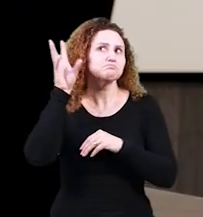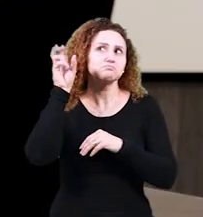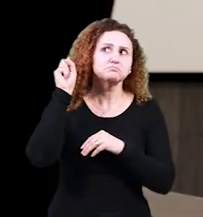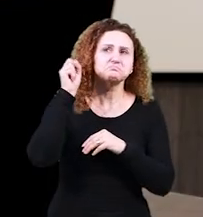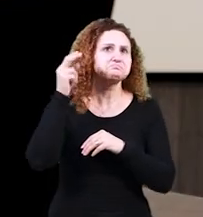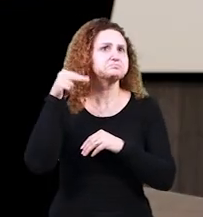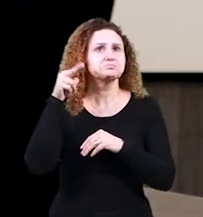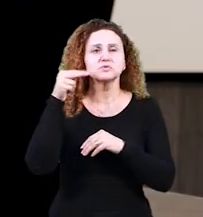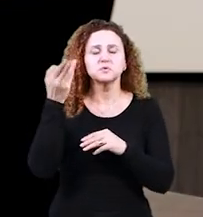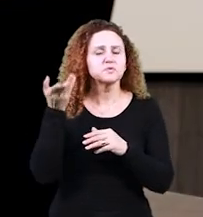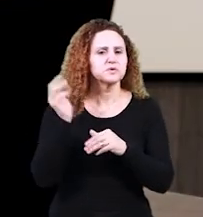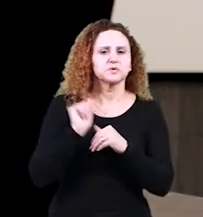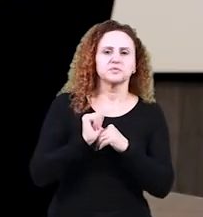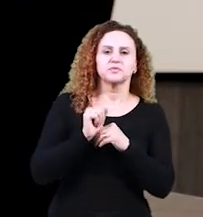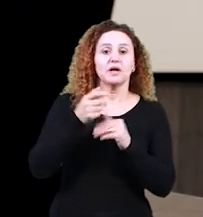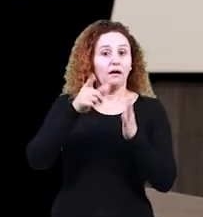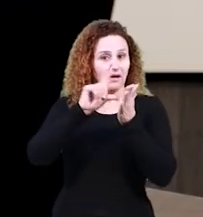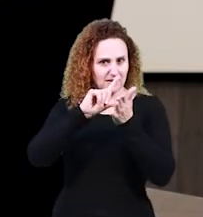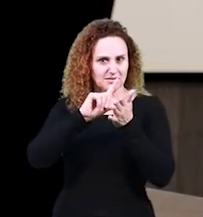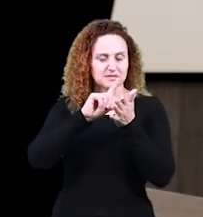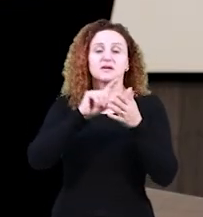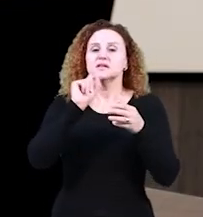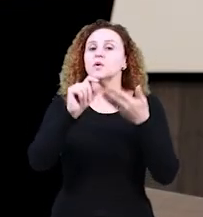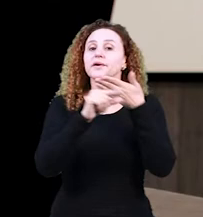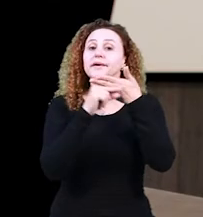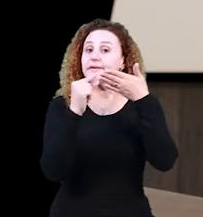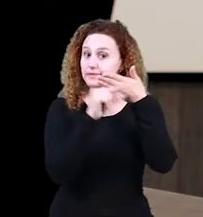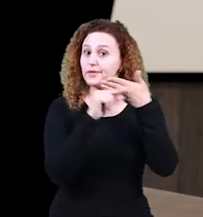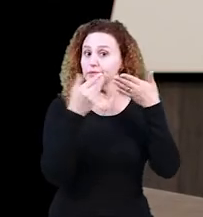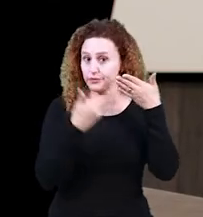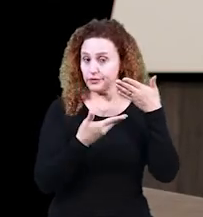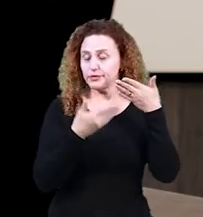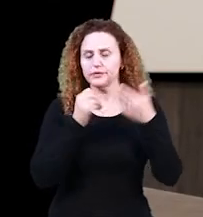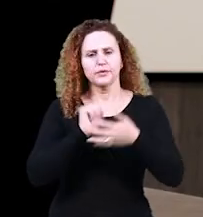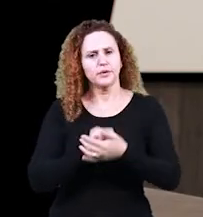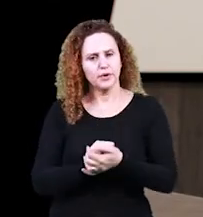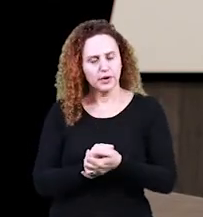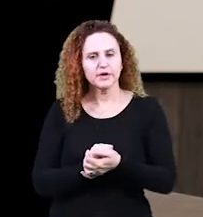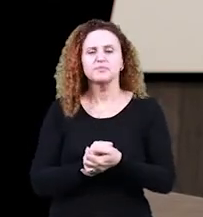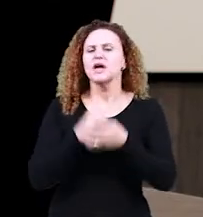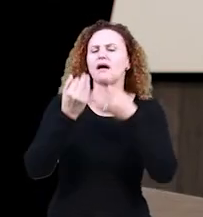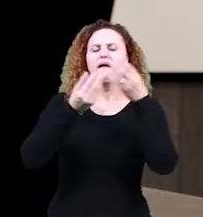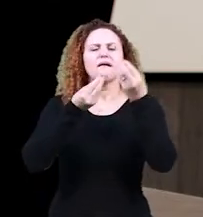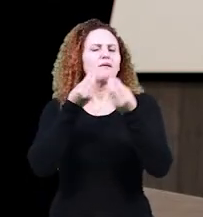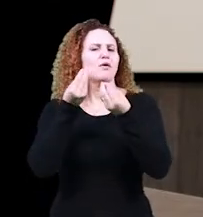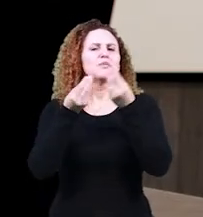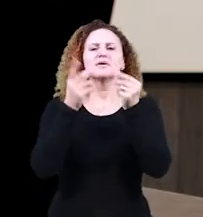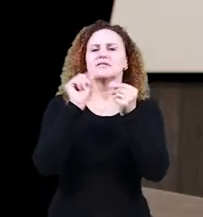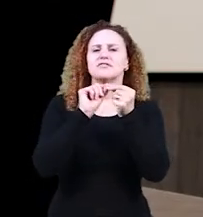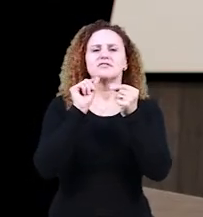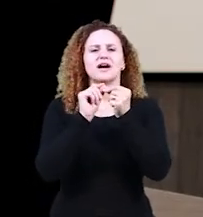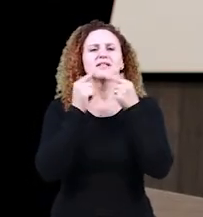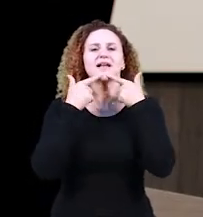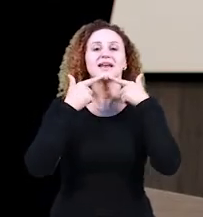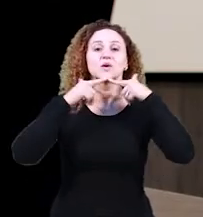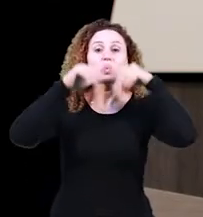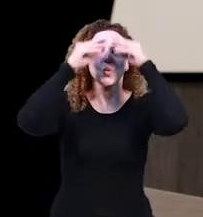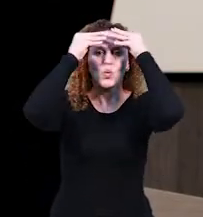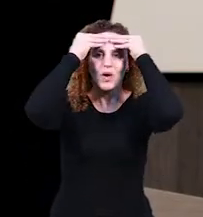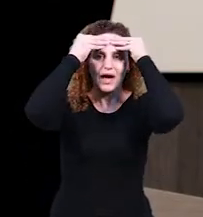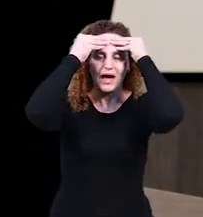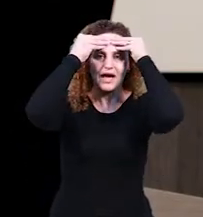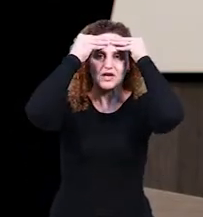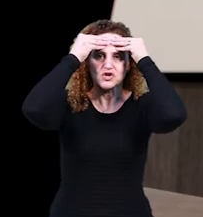então a questão do shampoo que a questão que ele quis responder é como é que se processa a linguagem no cérebro humano